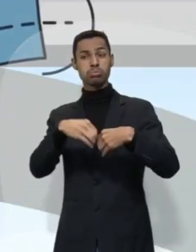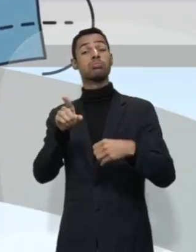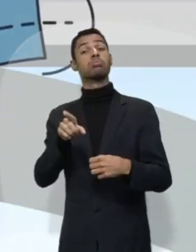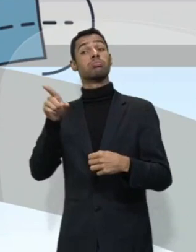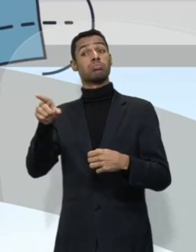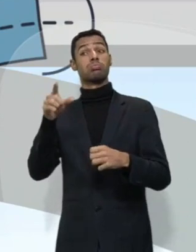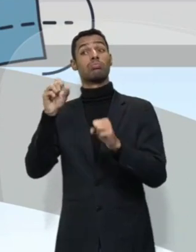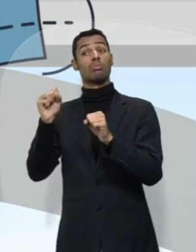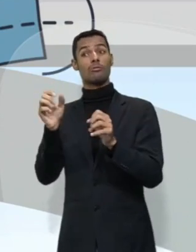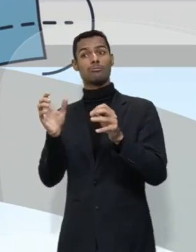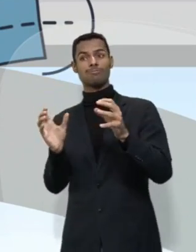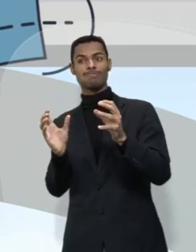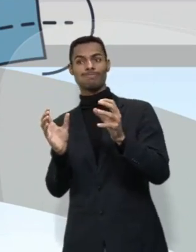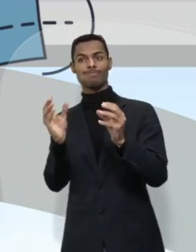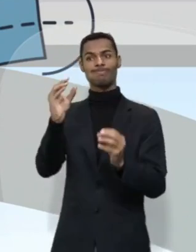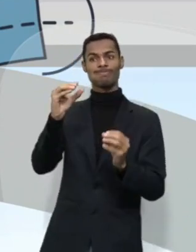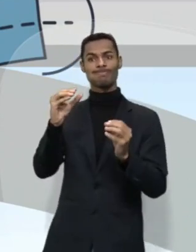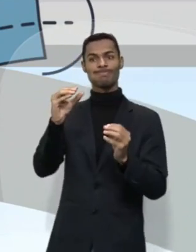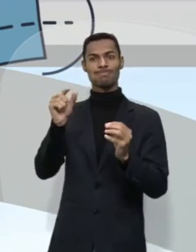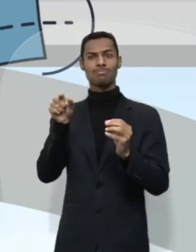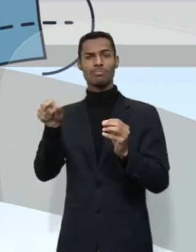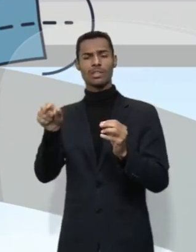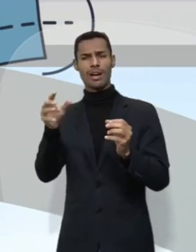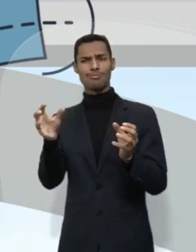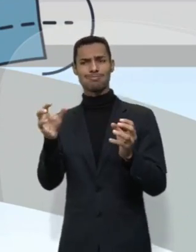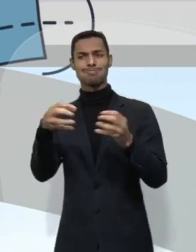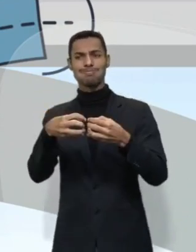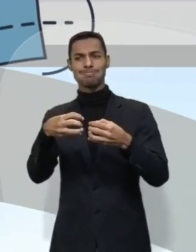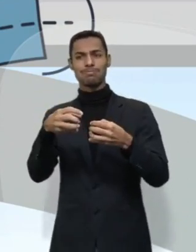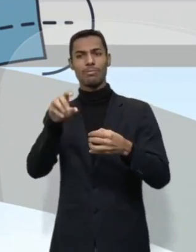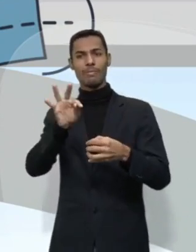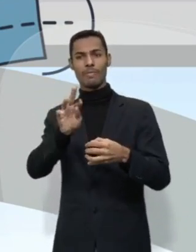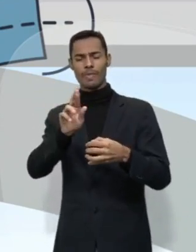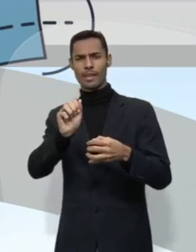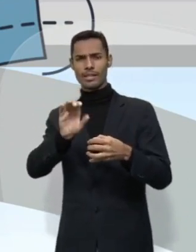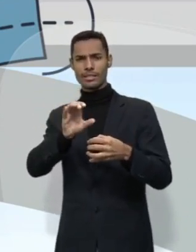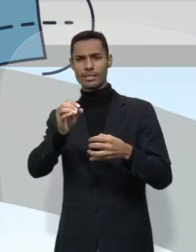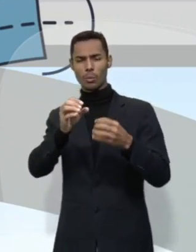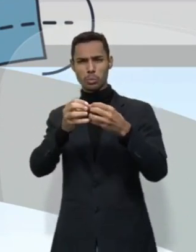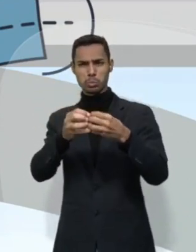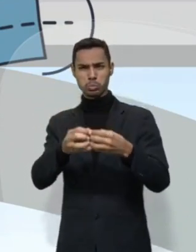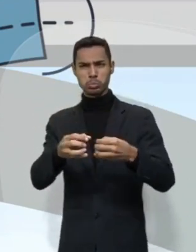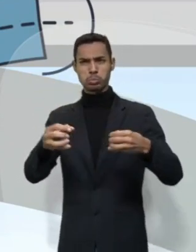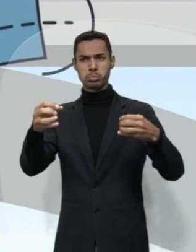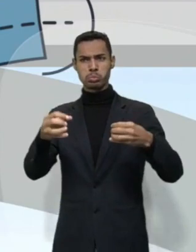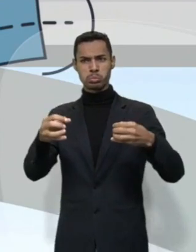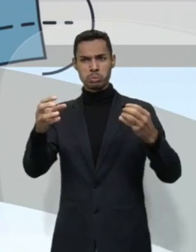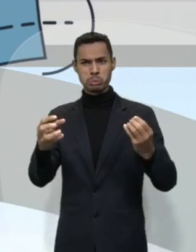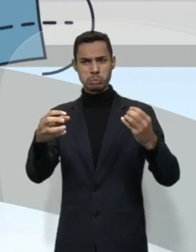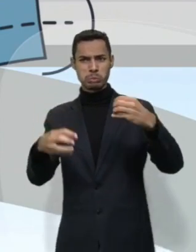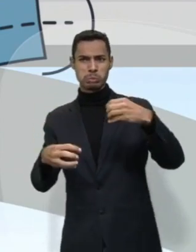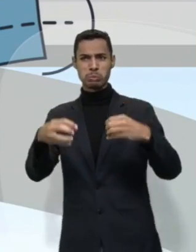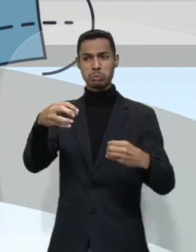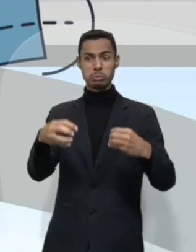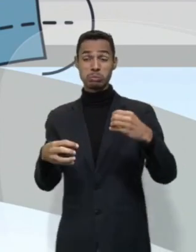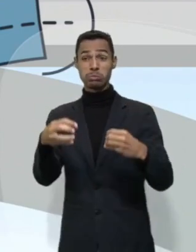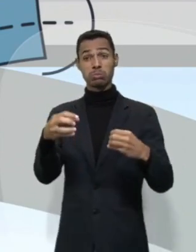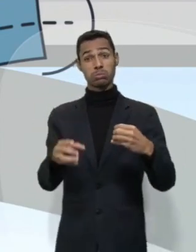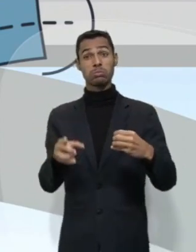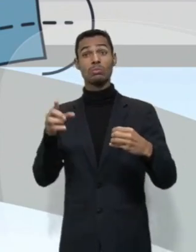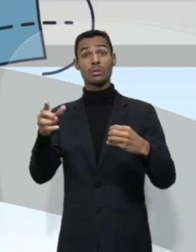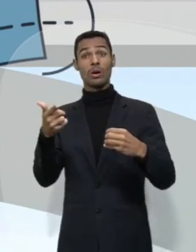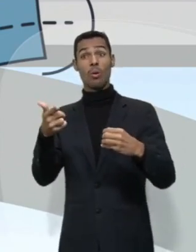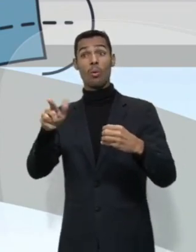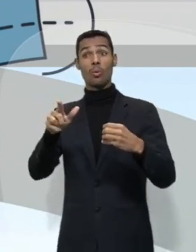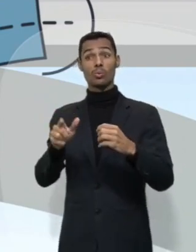modo que de um lado há o movimento de tração, que estica suas microestruturas internas, ao passo que do